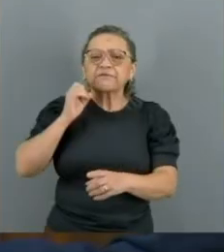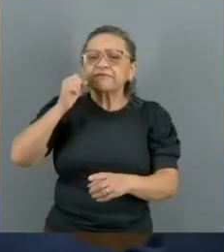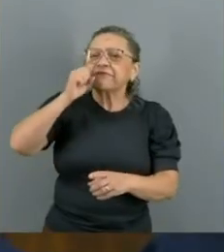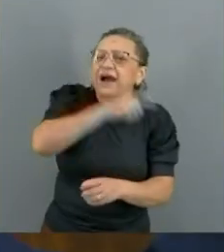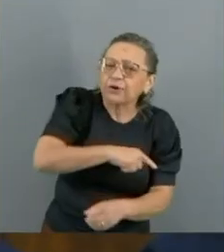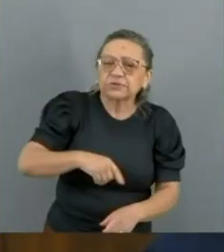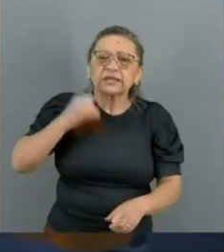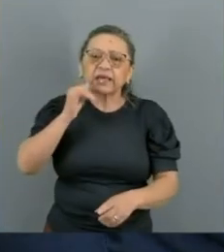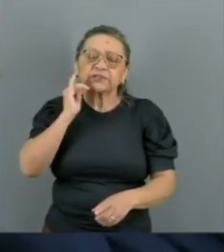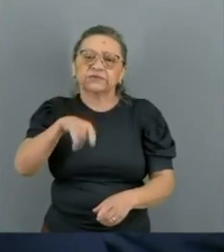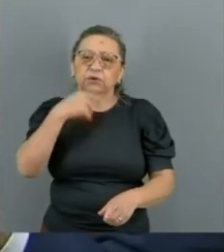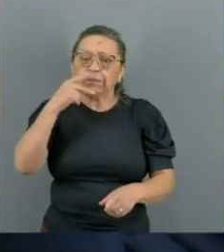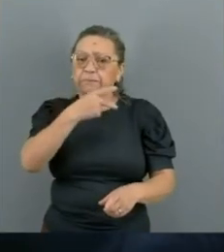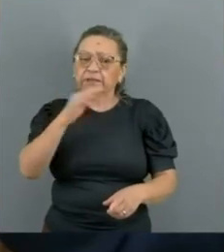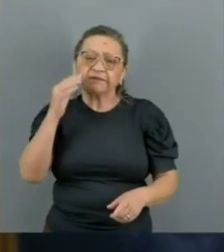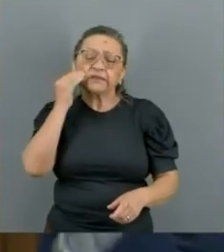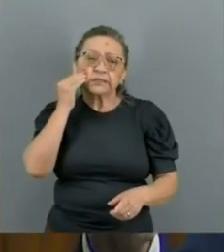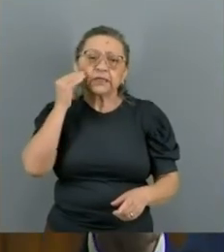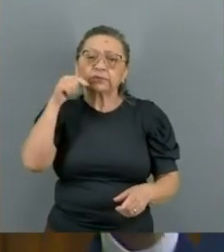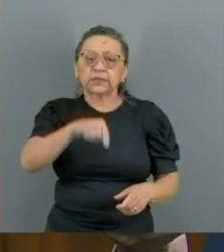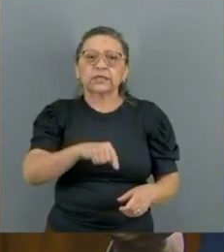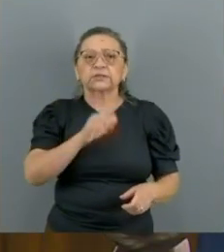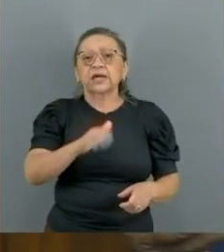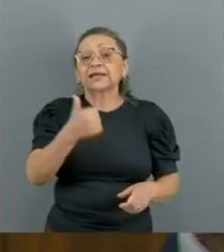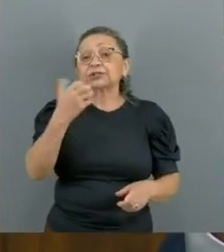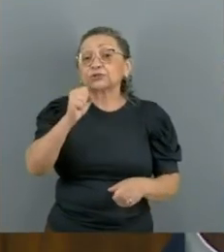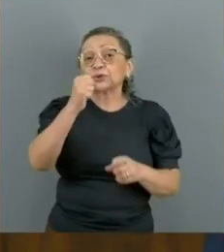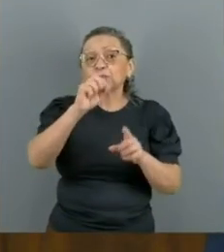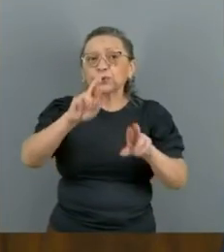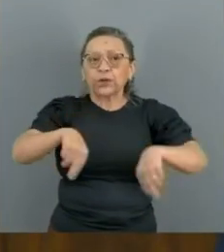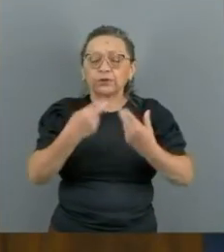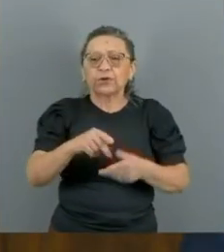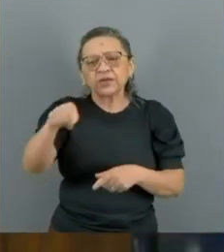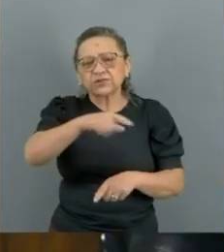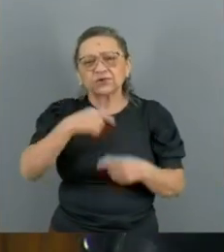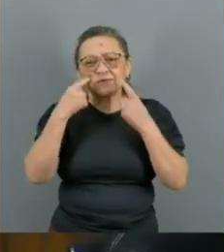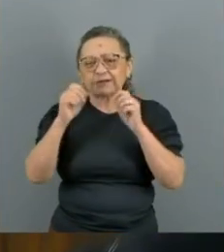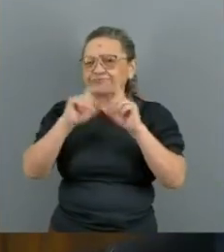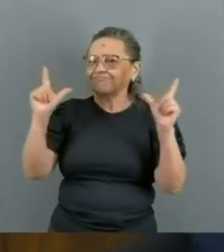vem tentando estabelecer aqui há 18 reuniões. Por isso me chamou a atenção.